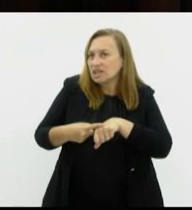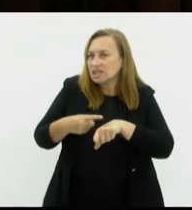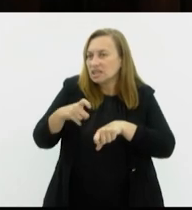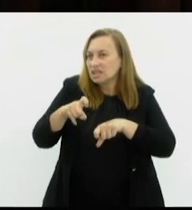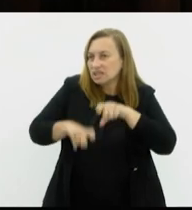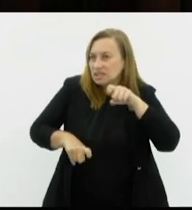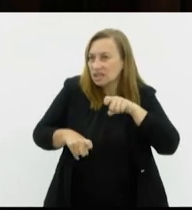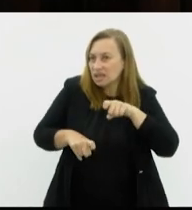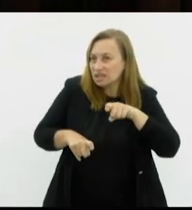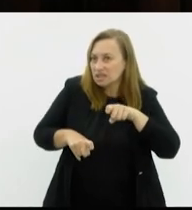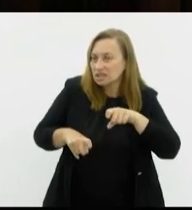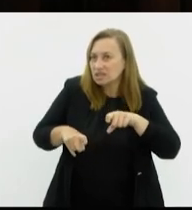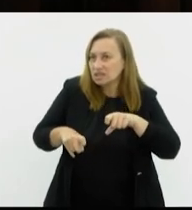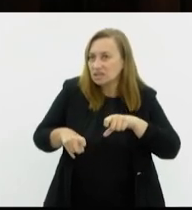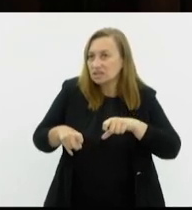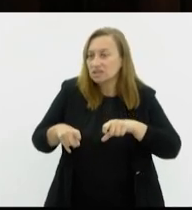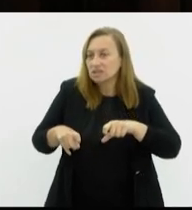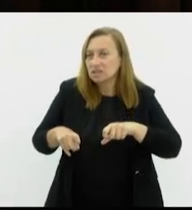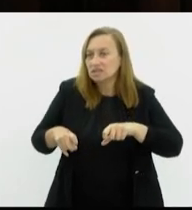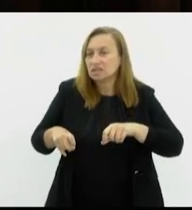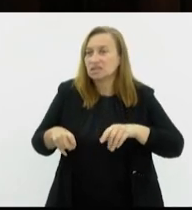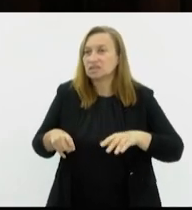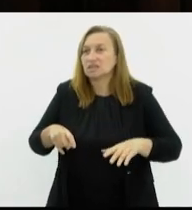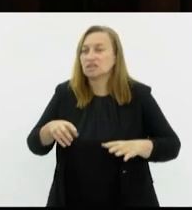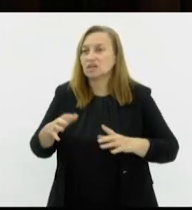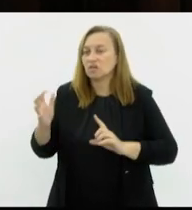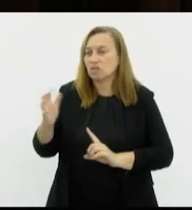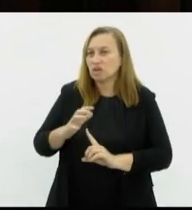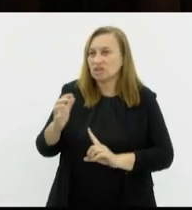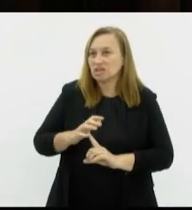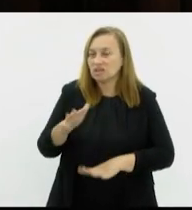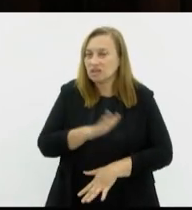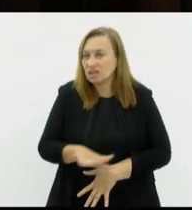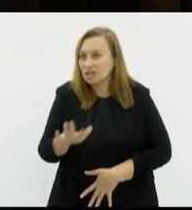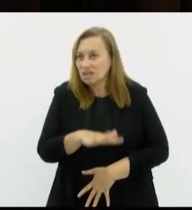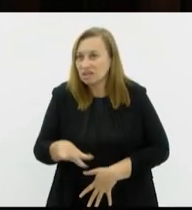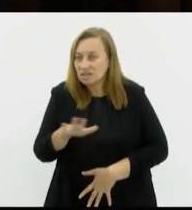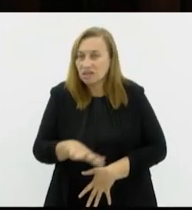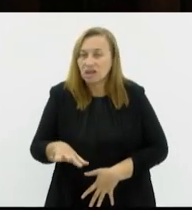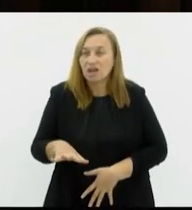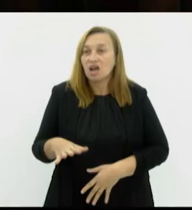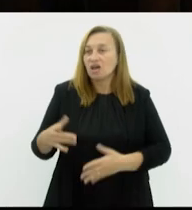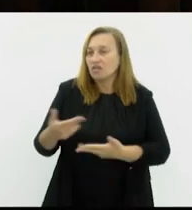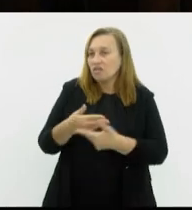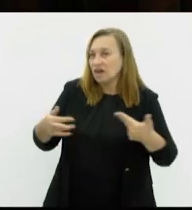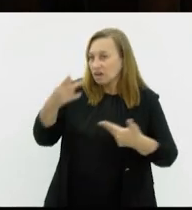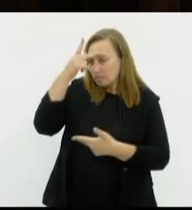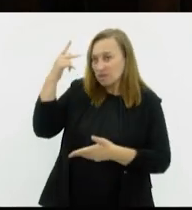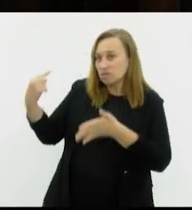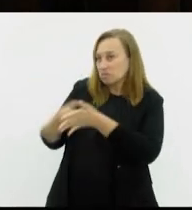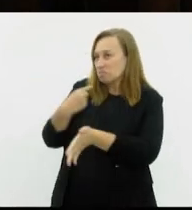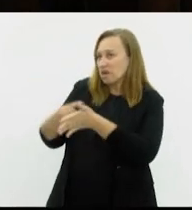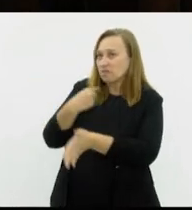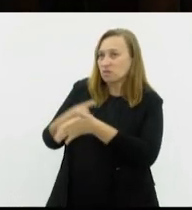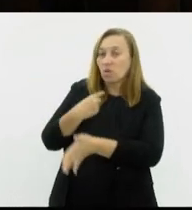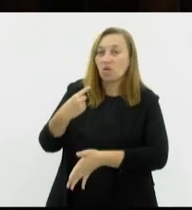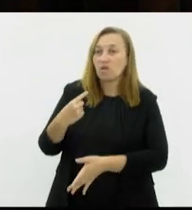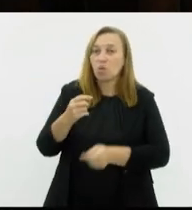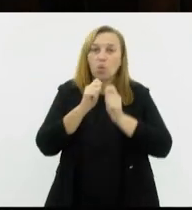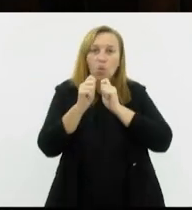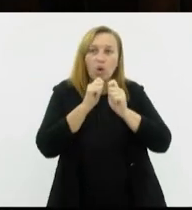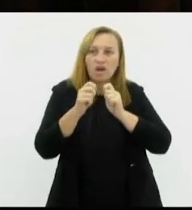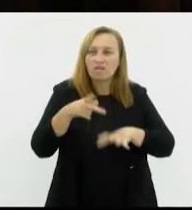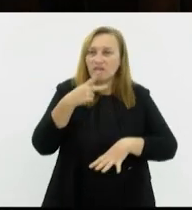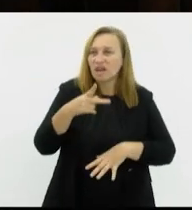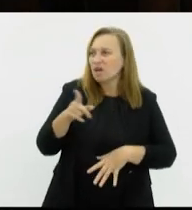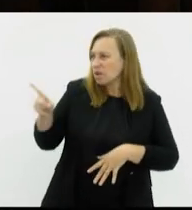Sexualização Infanto-Juvenil. Por quê? Muita gente me perguntou, inclusive vieram jornais ali falando, ah, foi